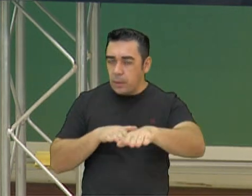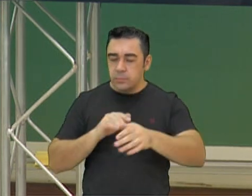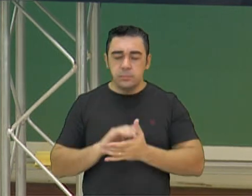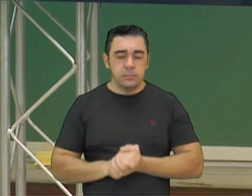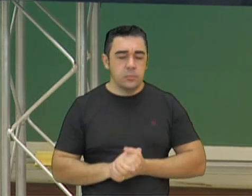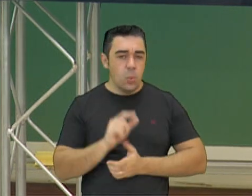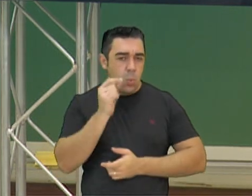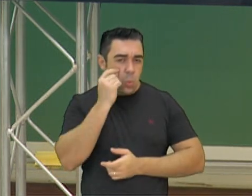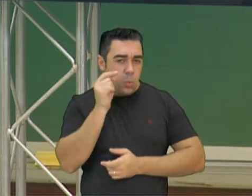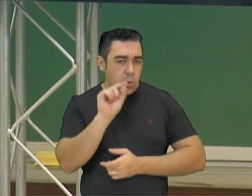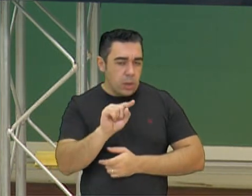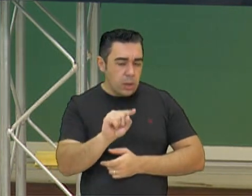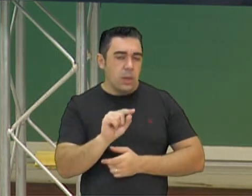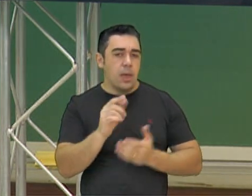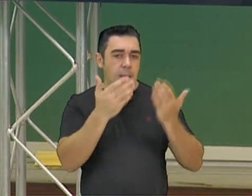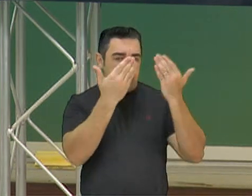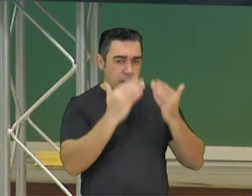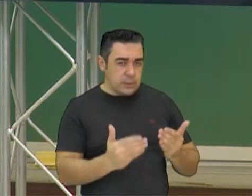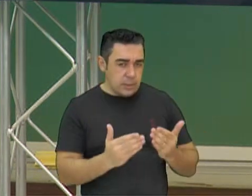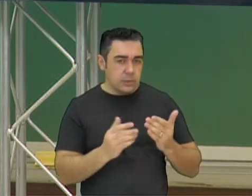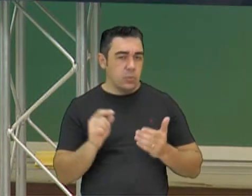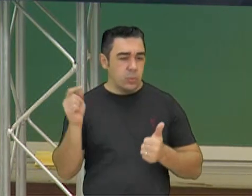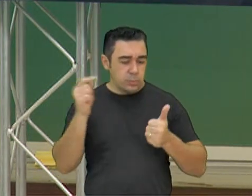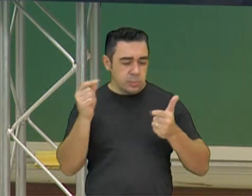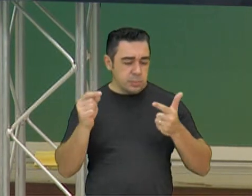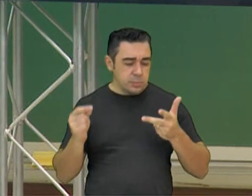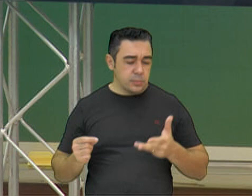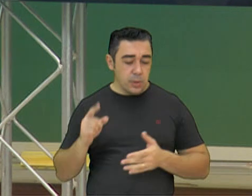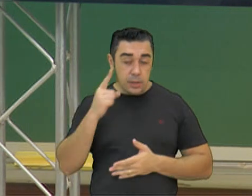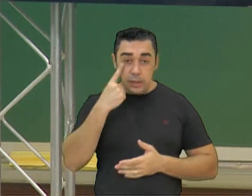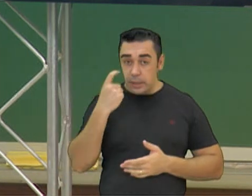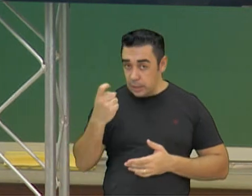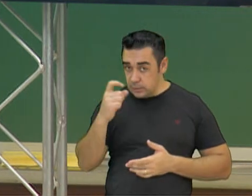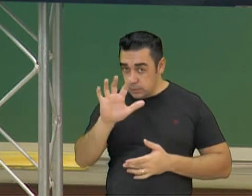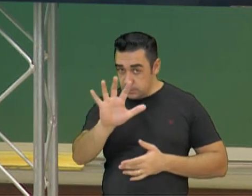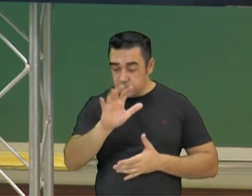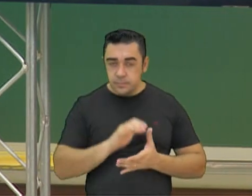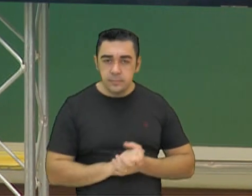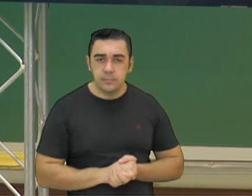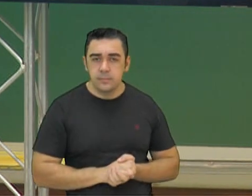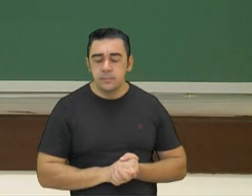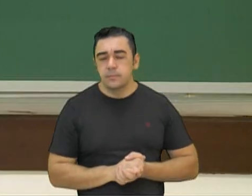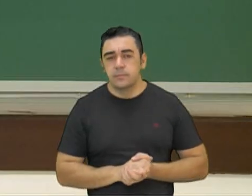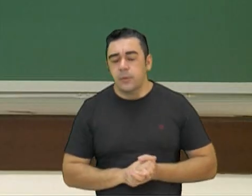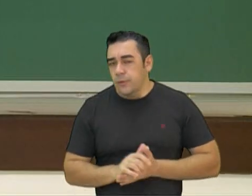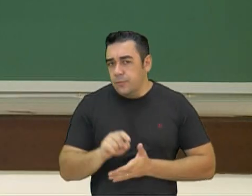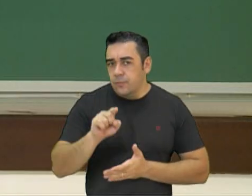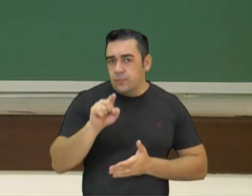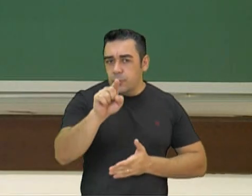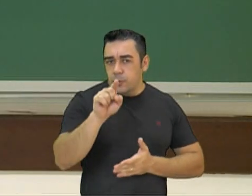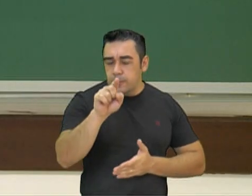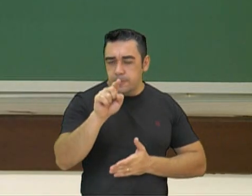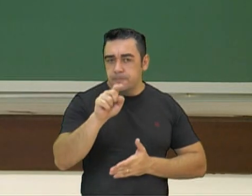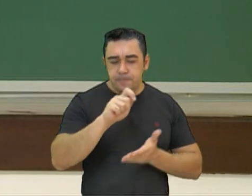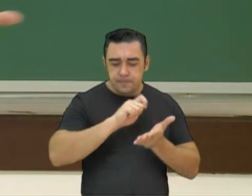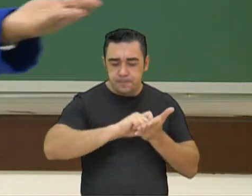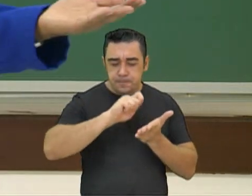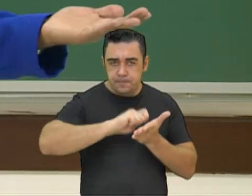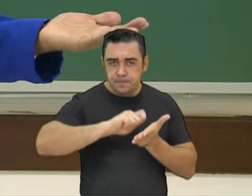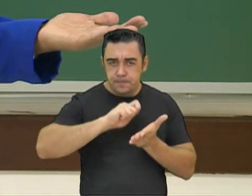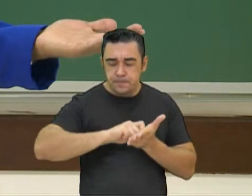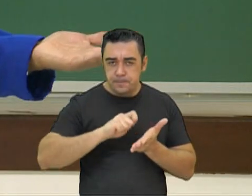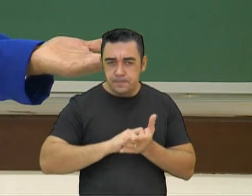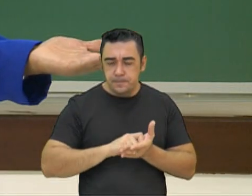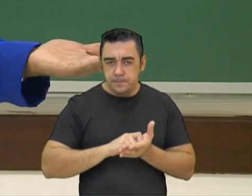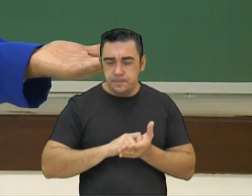analisados. E agora que é interessante. Cabe a quem estiver escrevendo a resenha